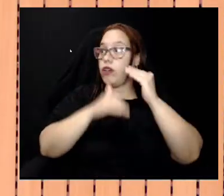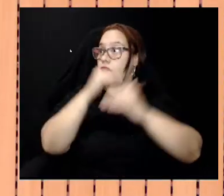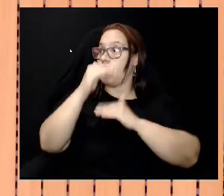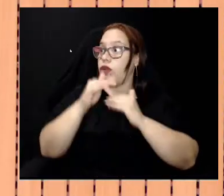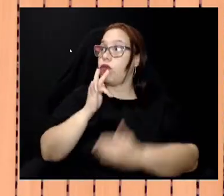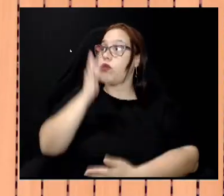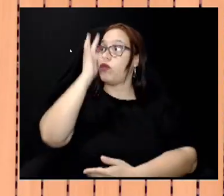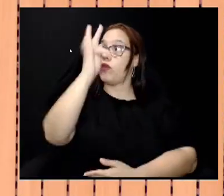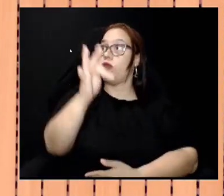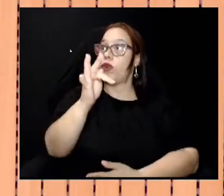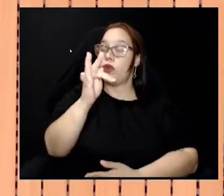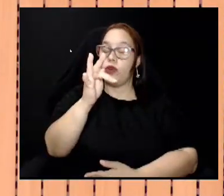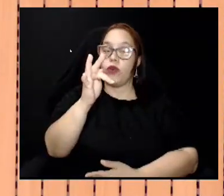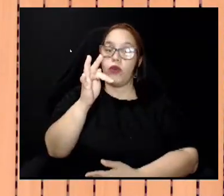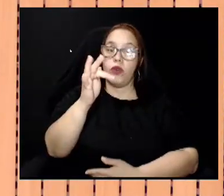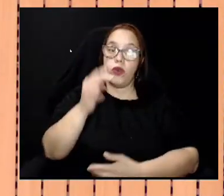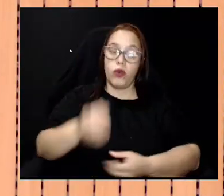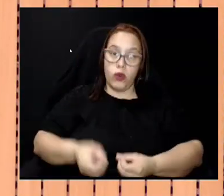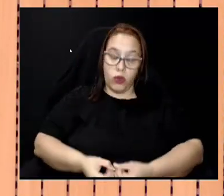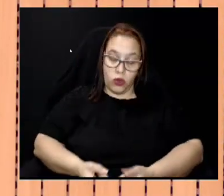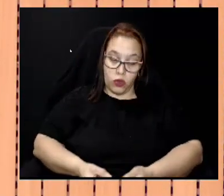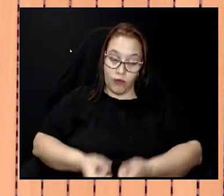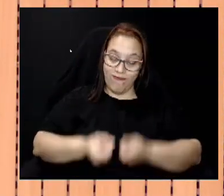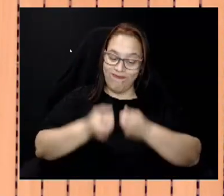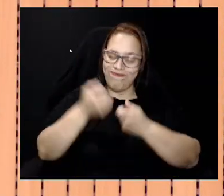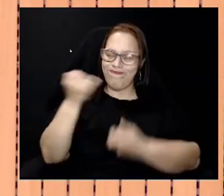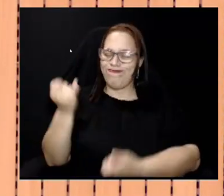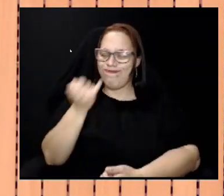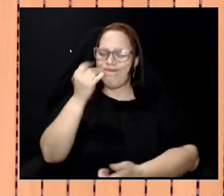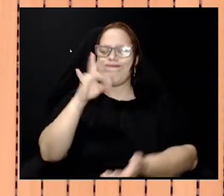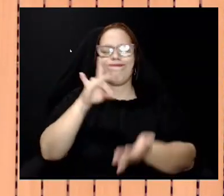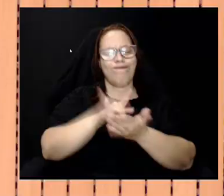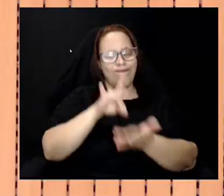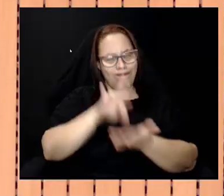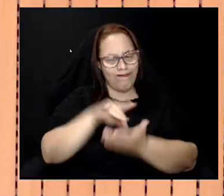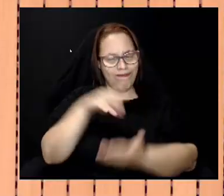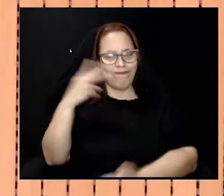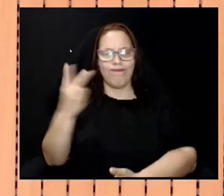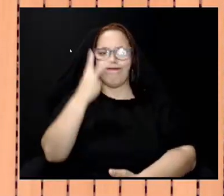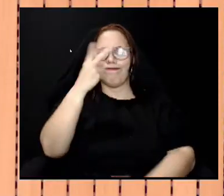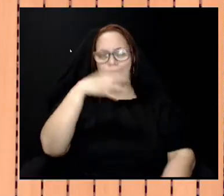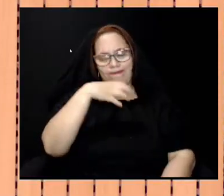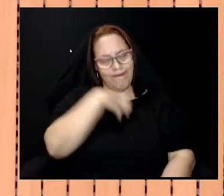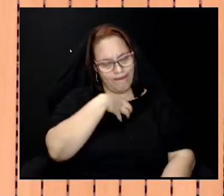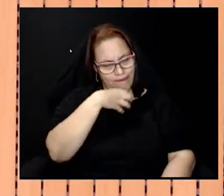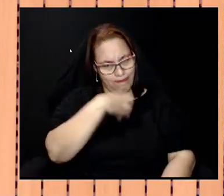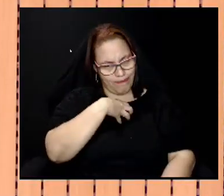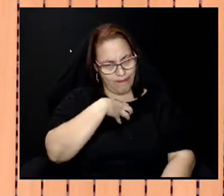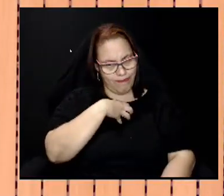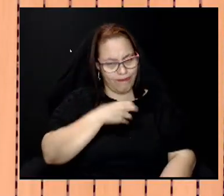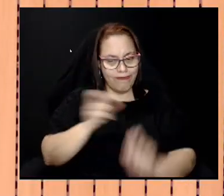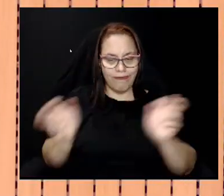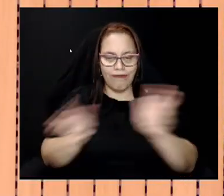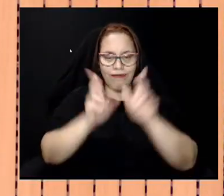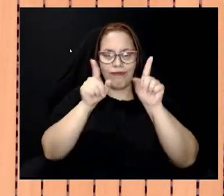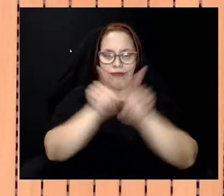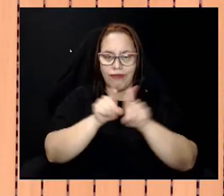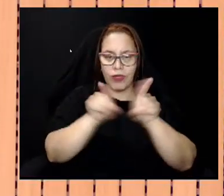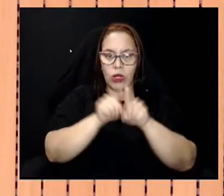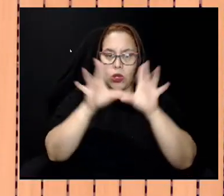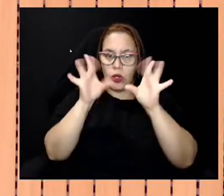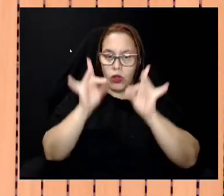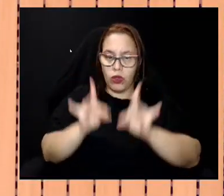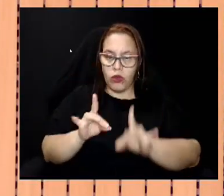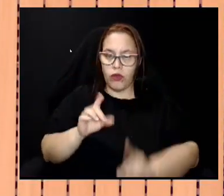ovário. Daí a importância de fato, valorizar sintomas. E chamar a atenção também para outro detalhe. O Igor falou que